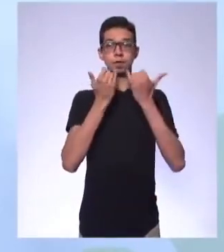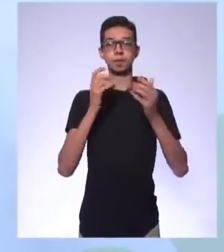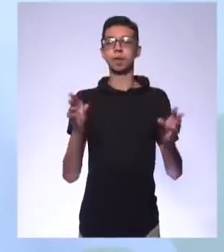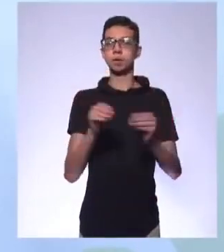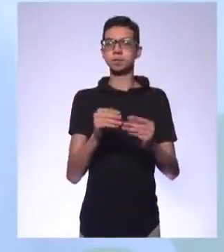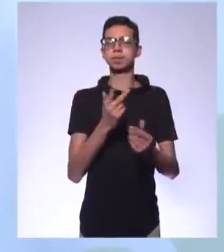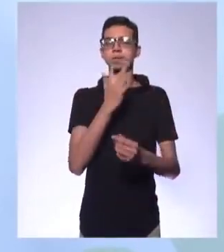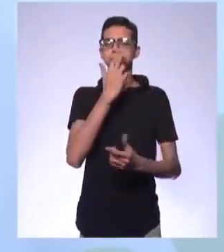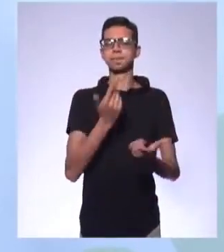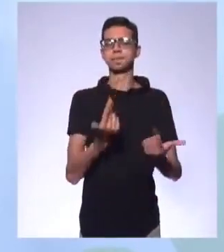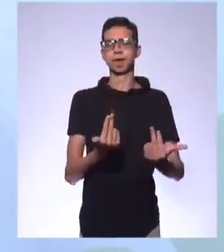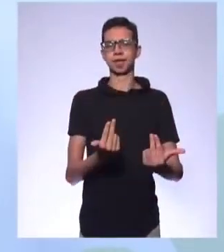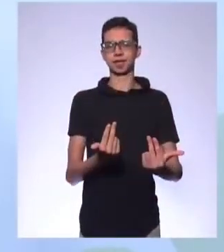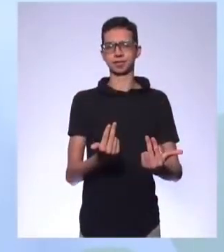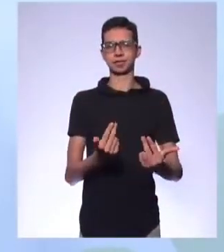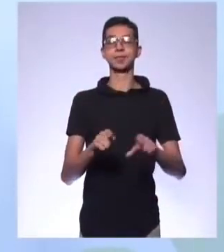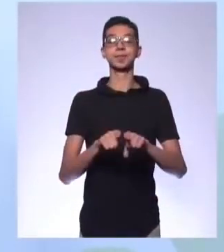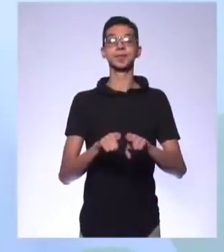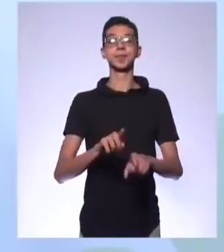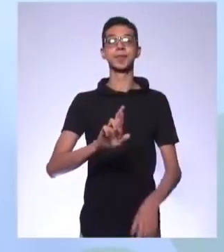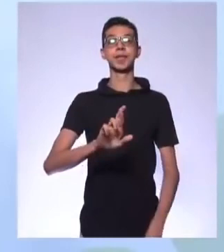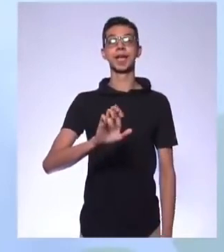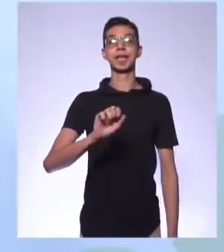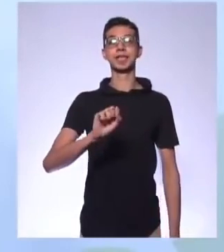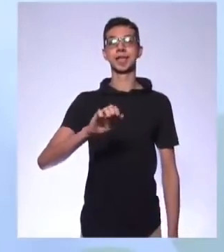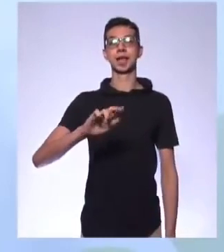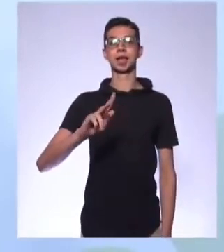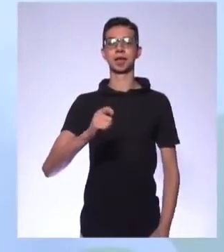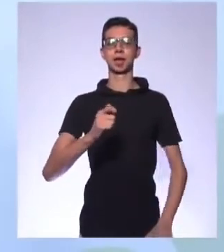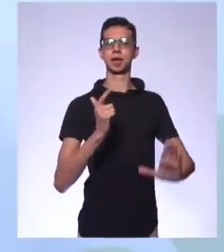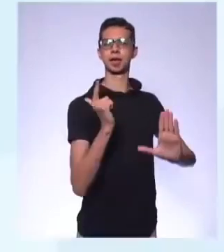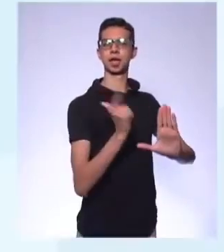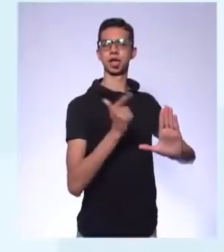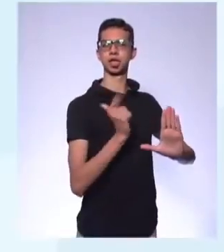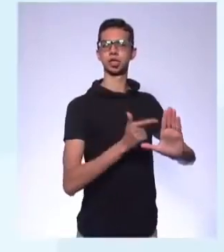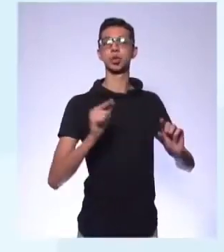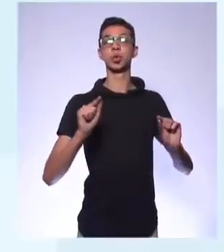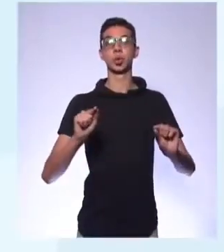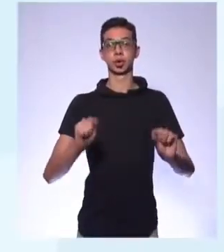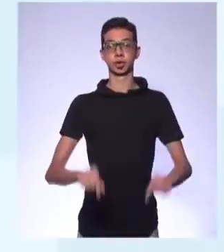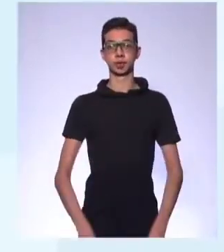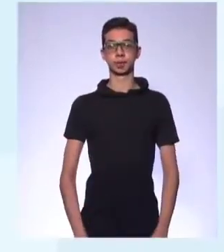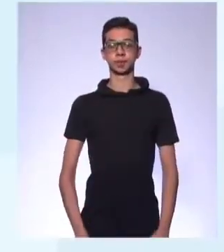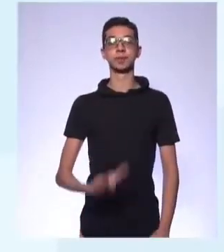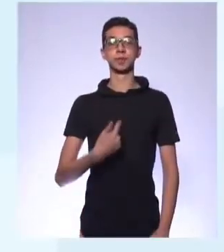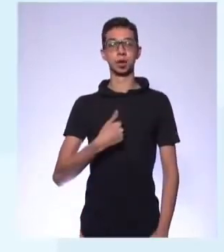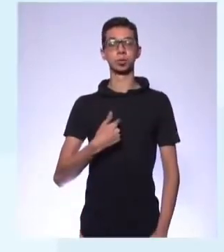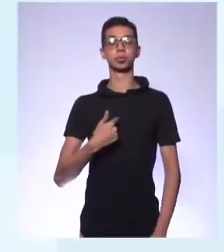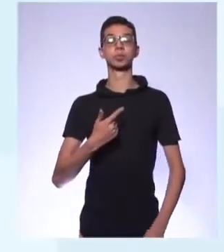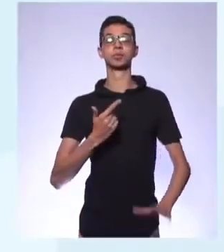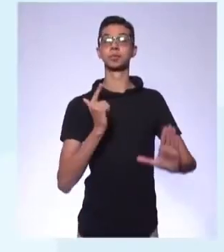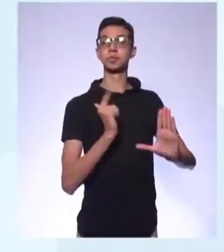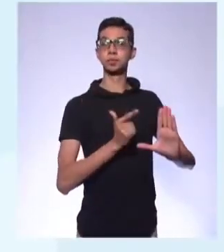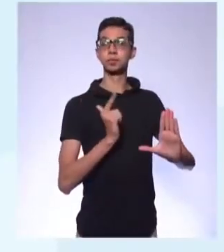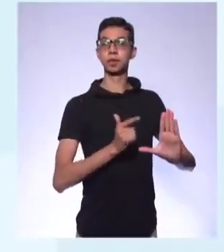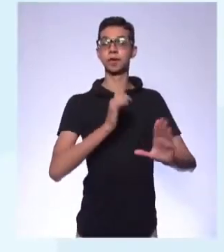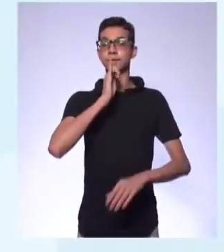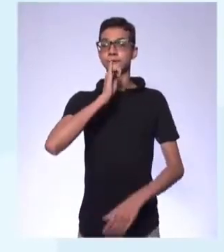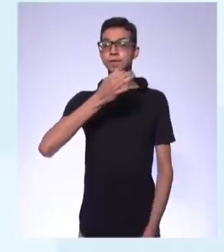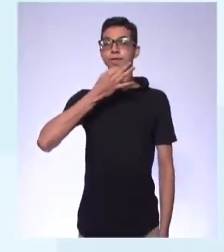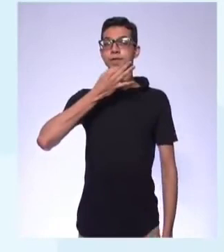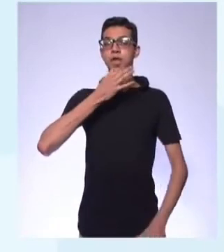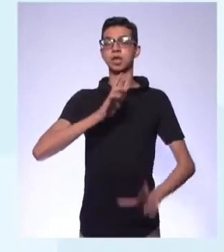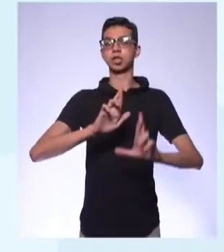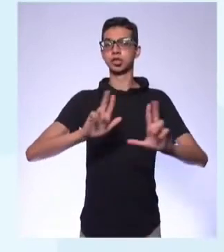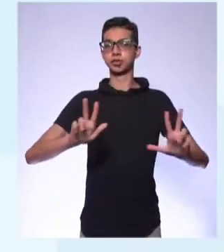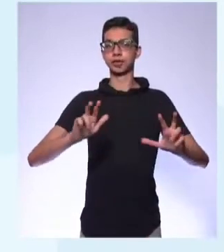Muito semelhante ao resumo. E a resenha crítica? A resenha crítica, eu vou me posicionar. Então, diferente da